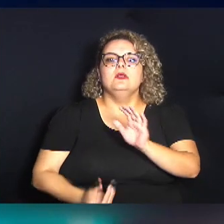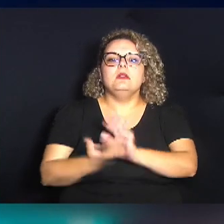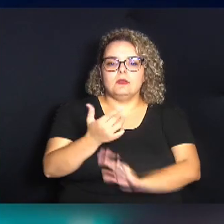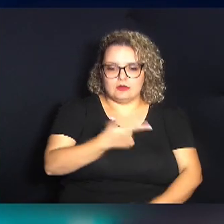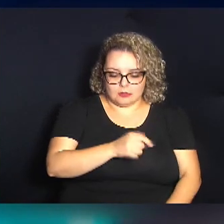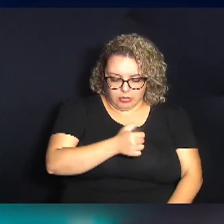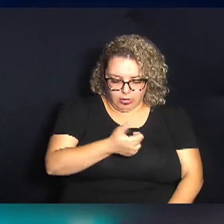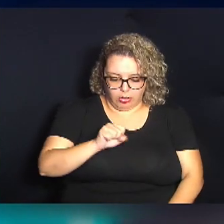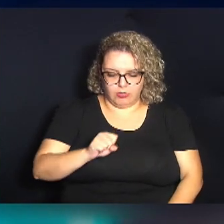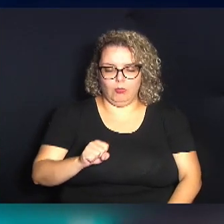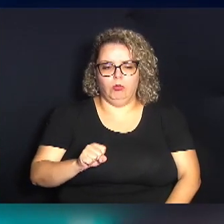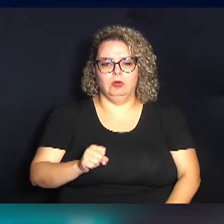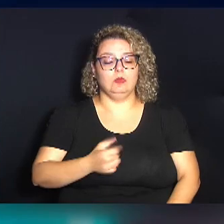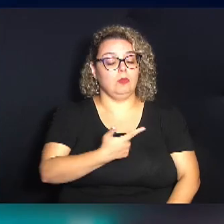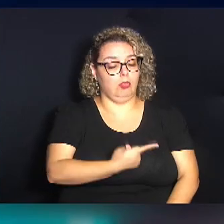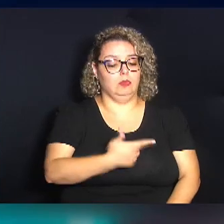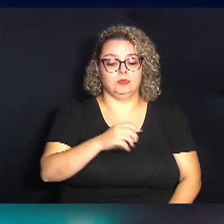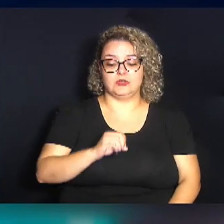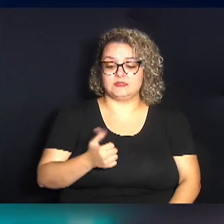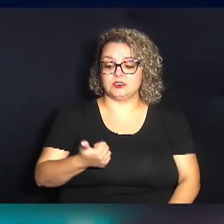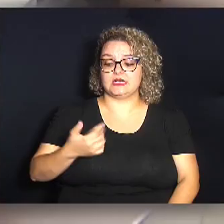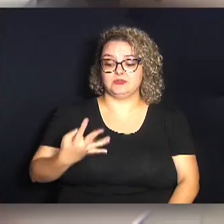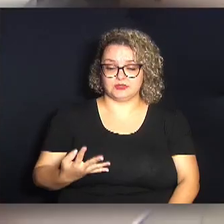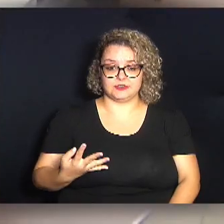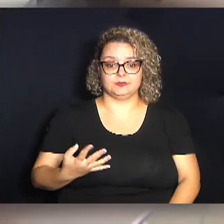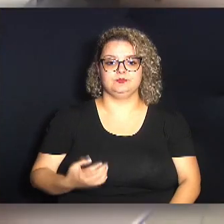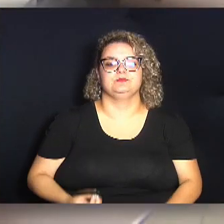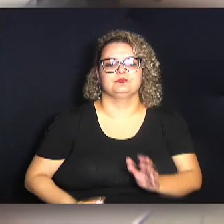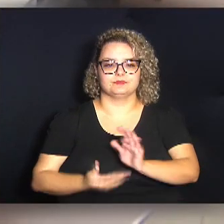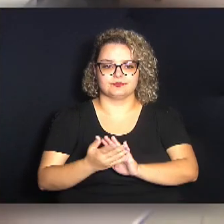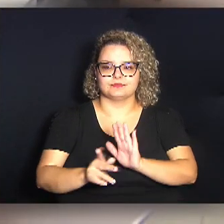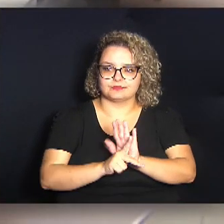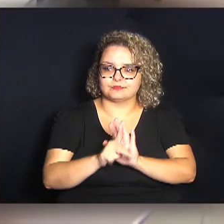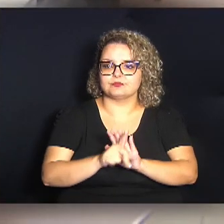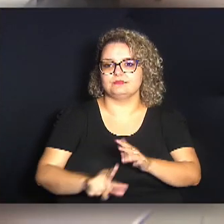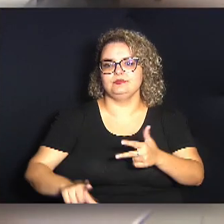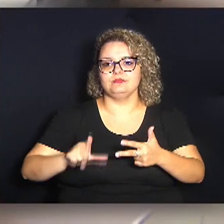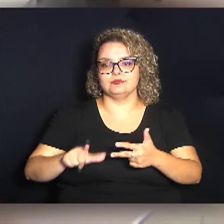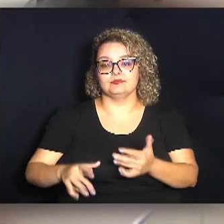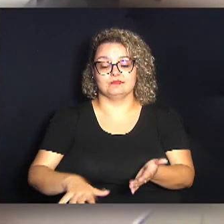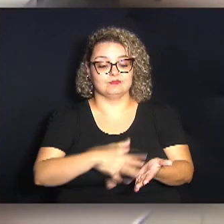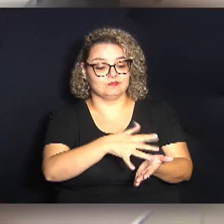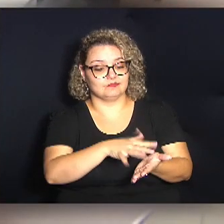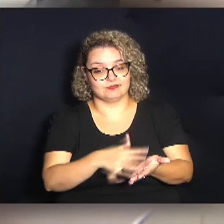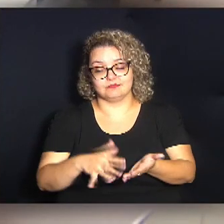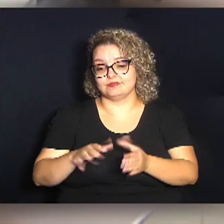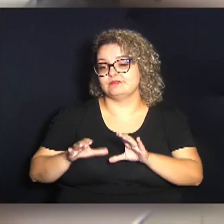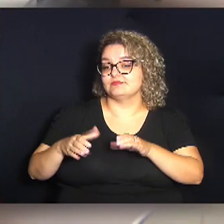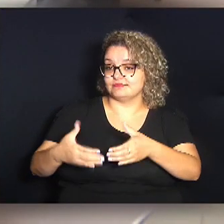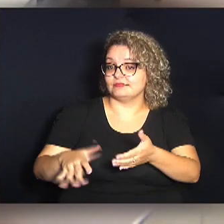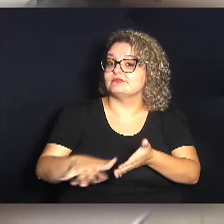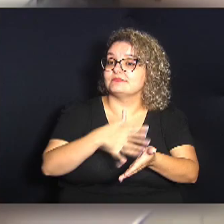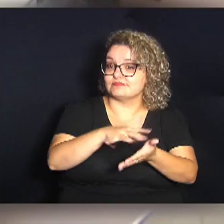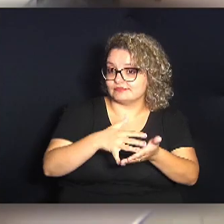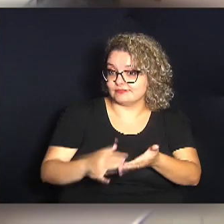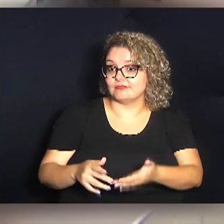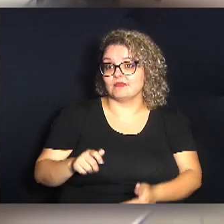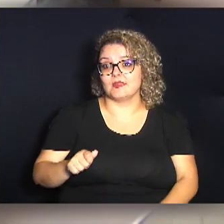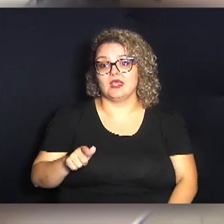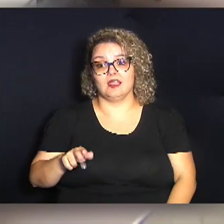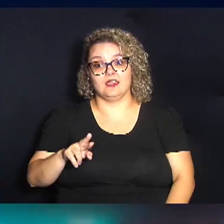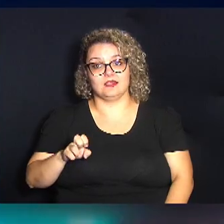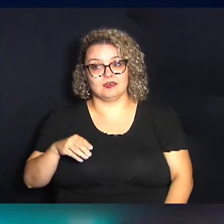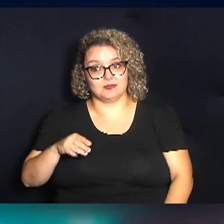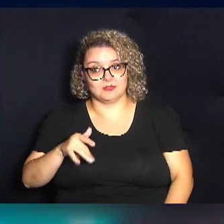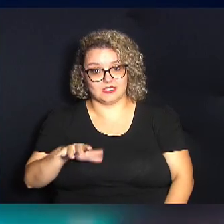por meio de um projeto do próprio presidente da Casa Legislativa, é concedido a sambistas, a grupos de samba ou agremiações que tenham se